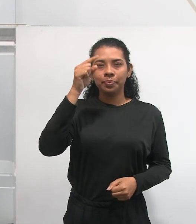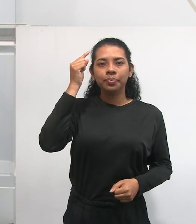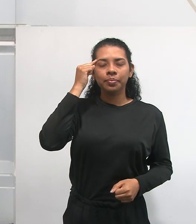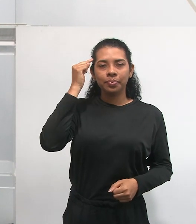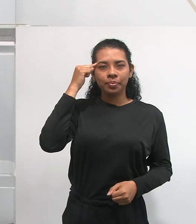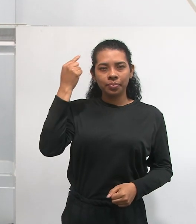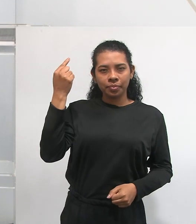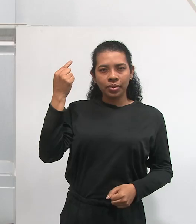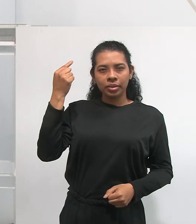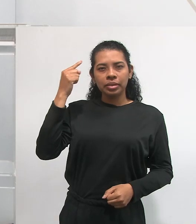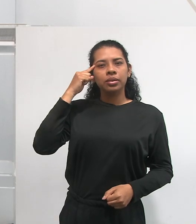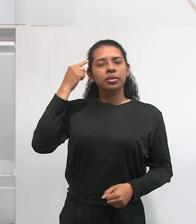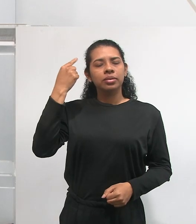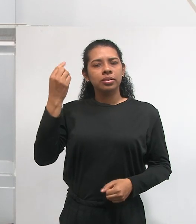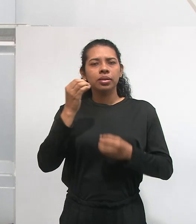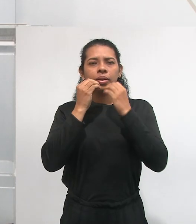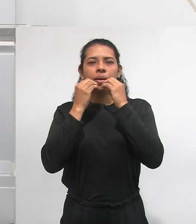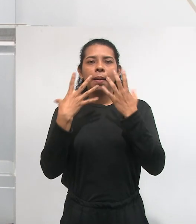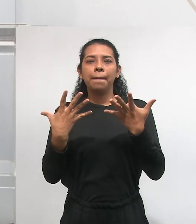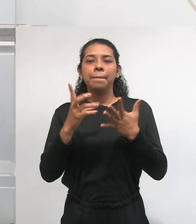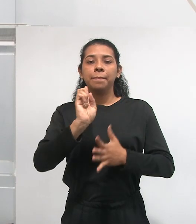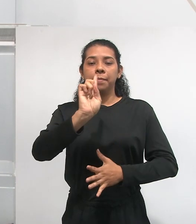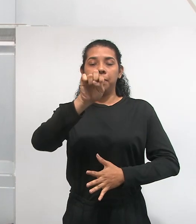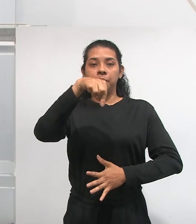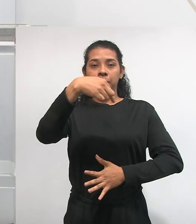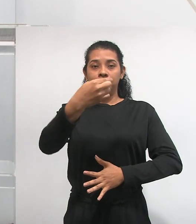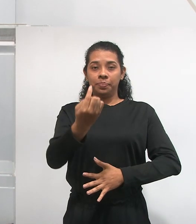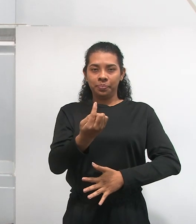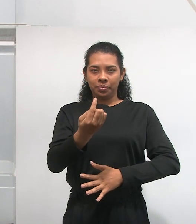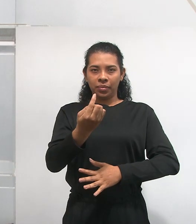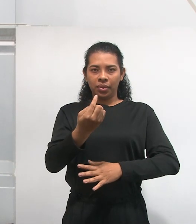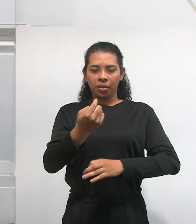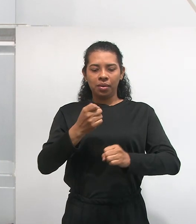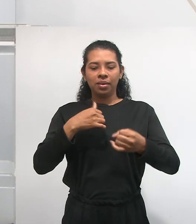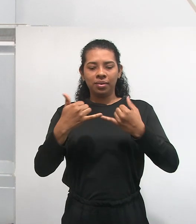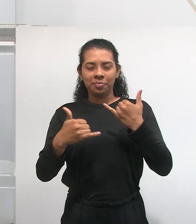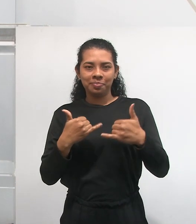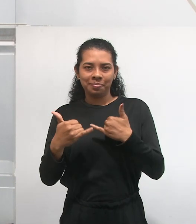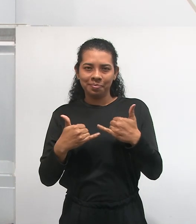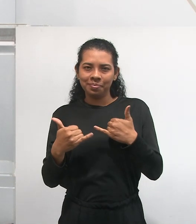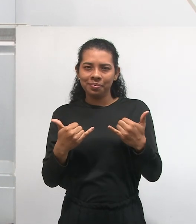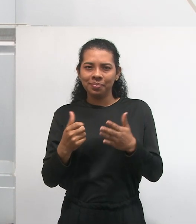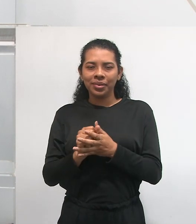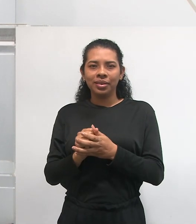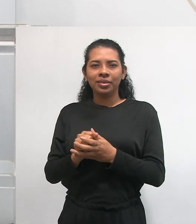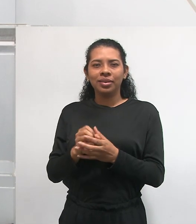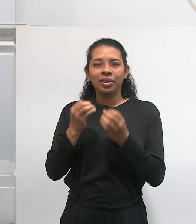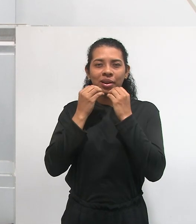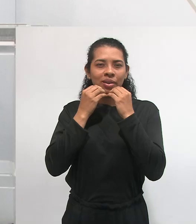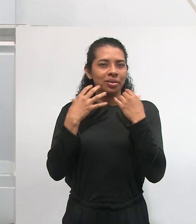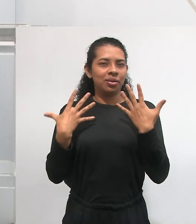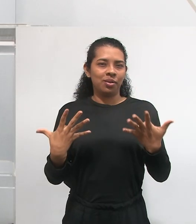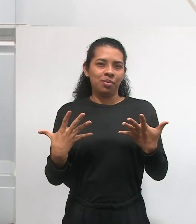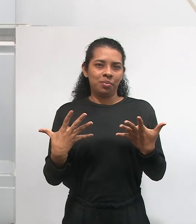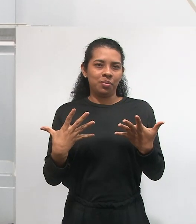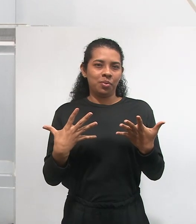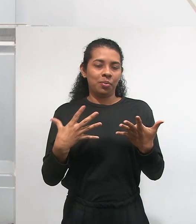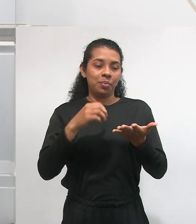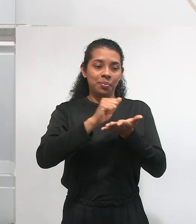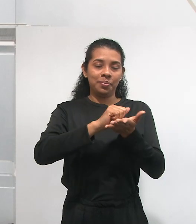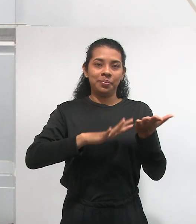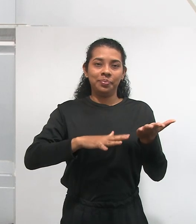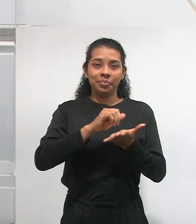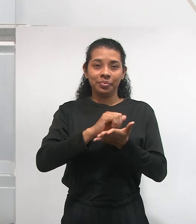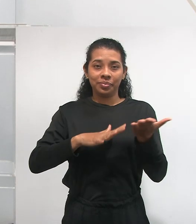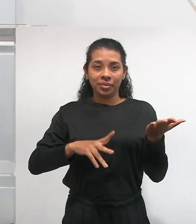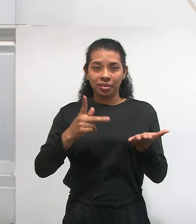para você refletir e ser realizado depois daquele momento de reflexão inicial. Por isso que ele é uma atividade